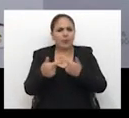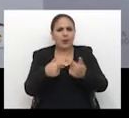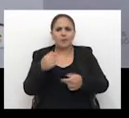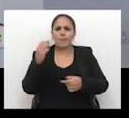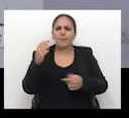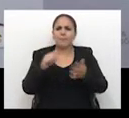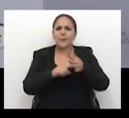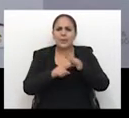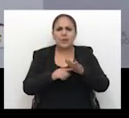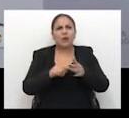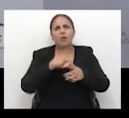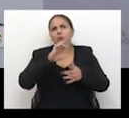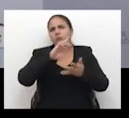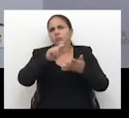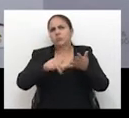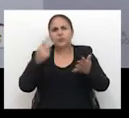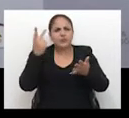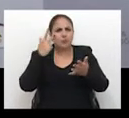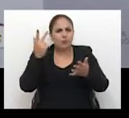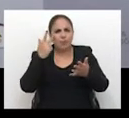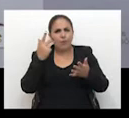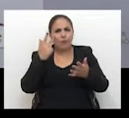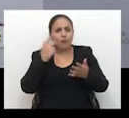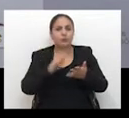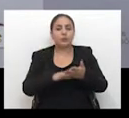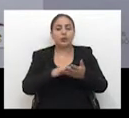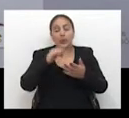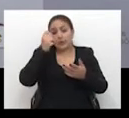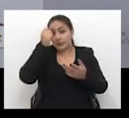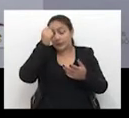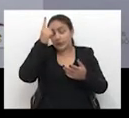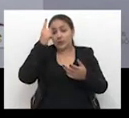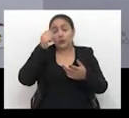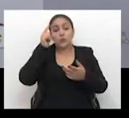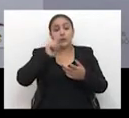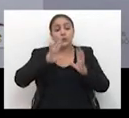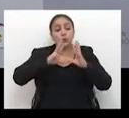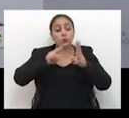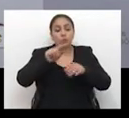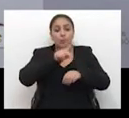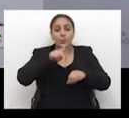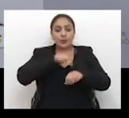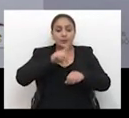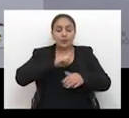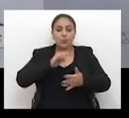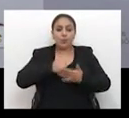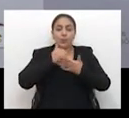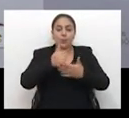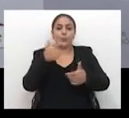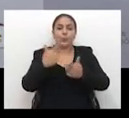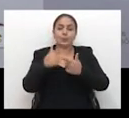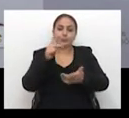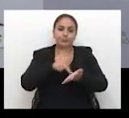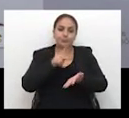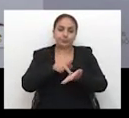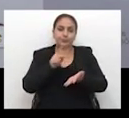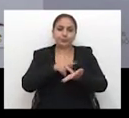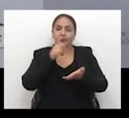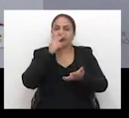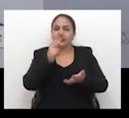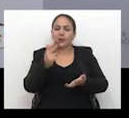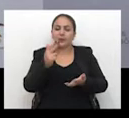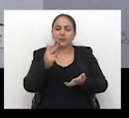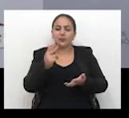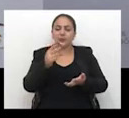trabalho ano paraná em são paulo enfim esse movimento a idéia é tomar o país inteiro para conseguir esse apoio porque na verdade é uma